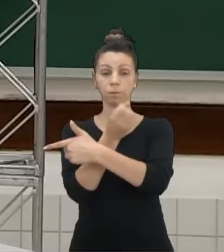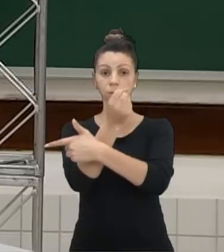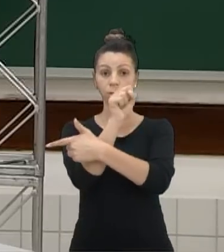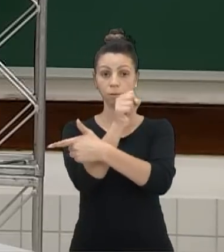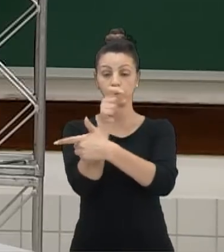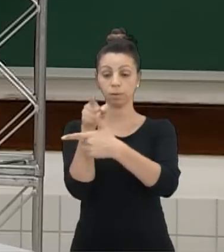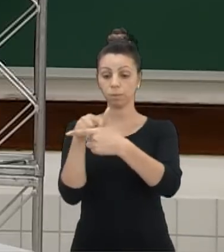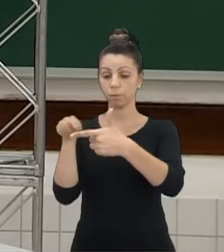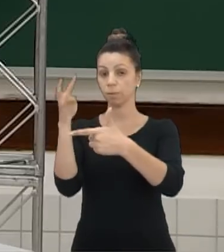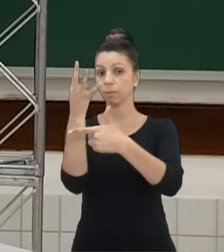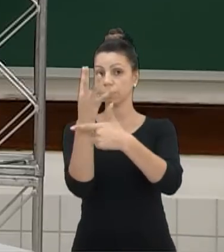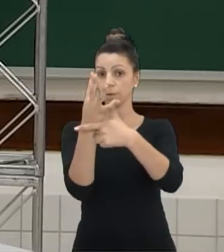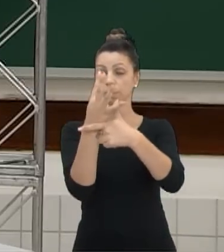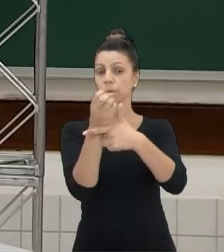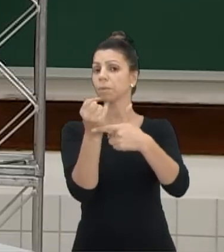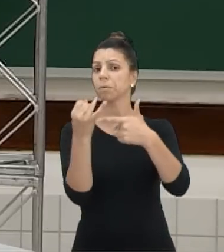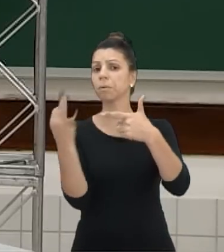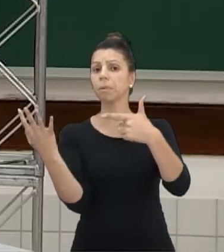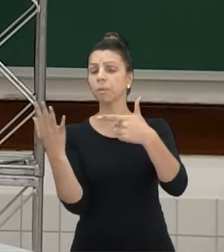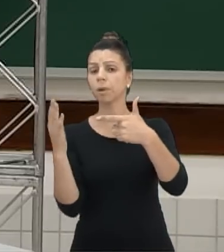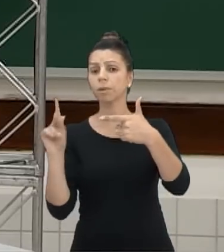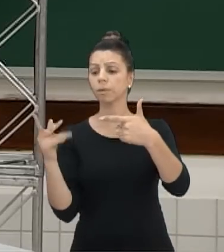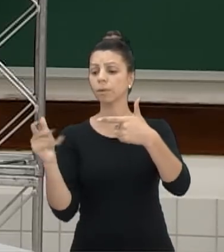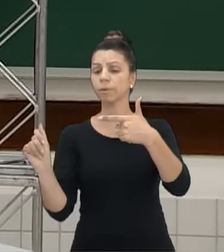quartas são quantos alqueires?